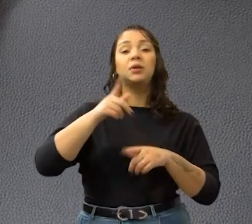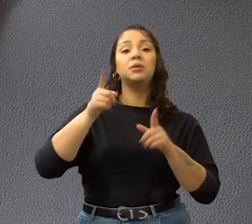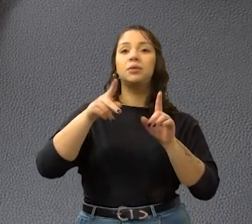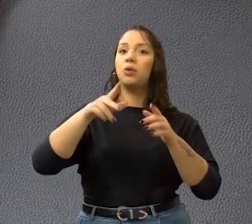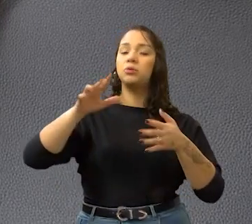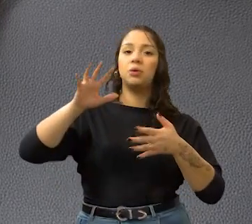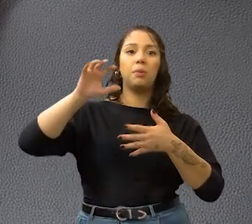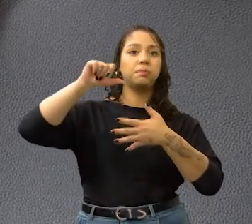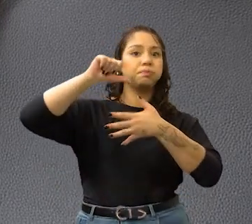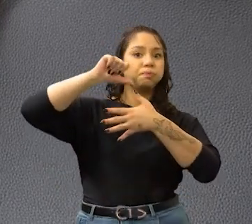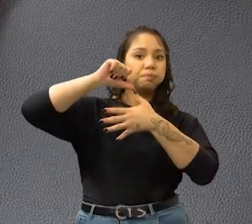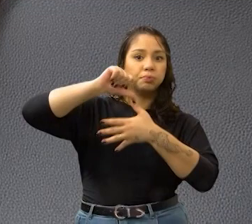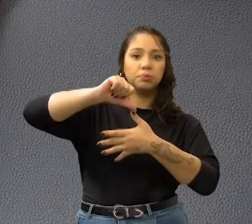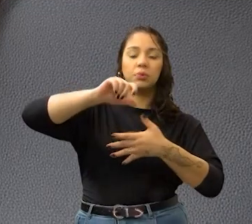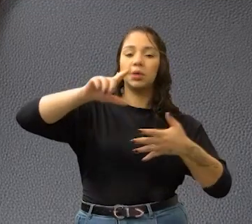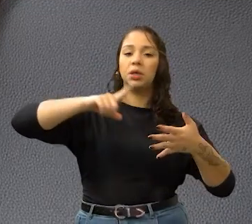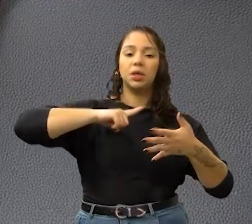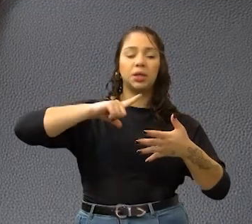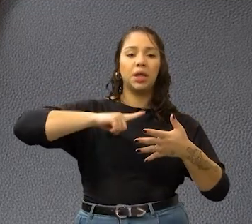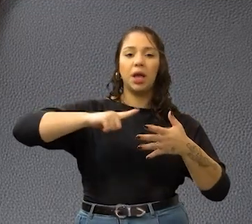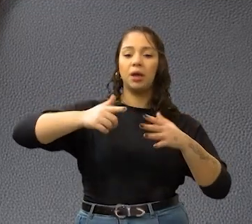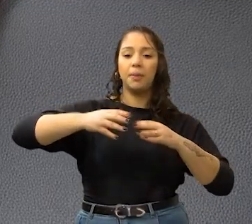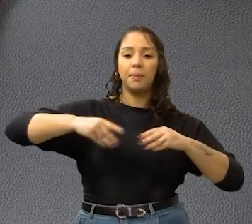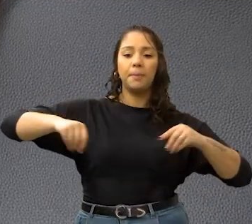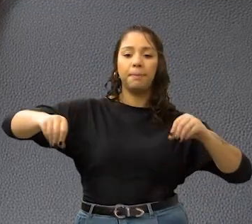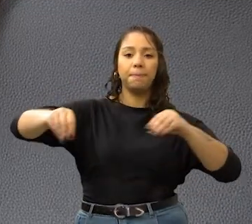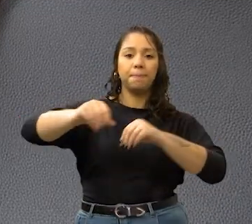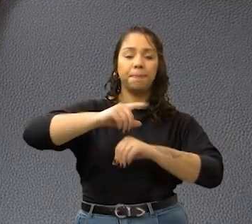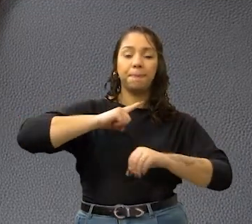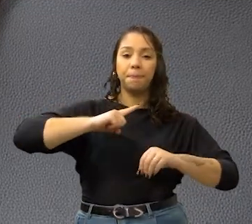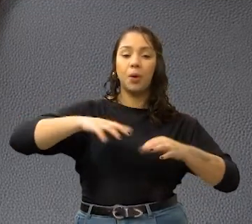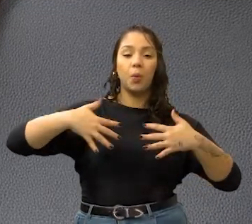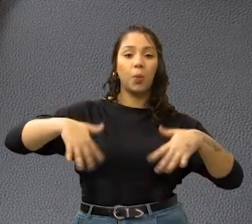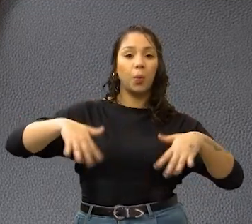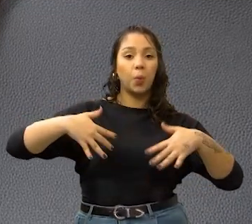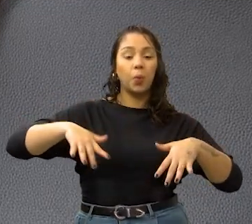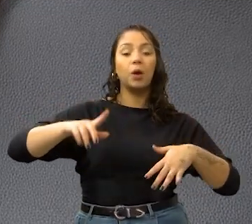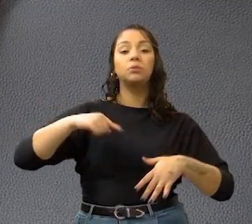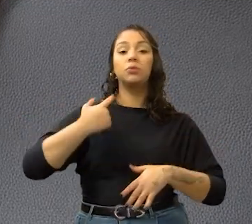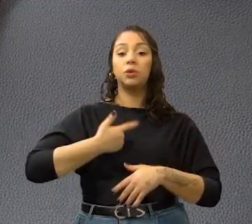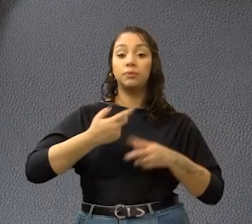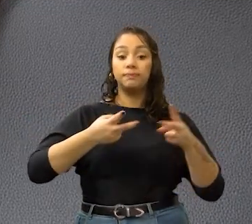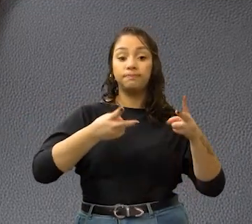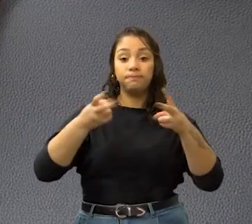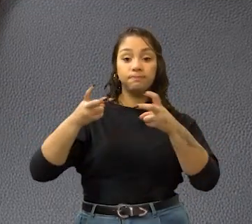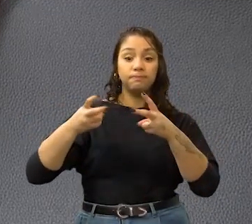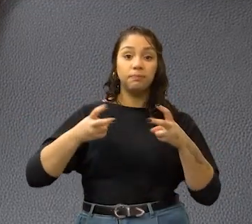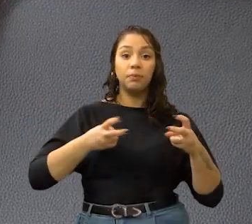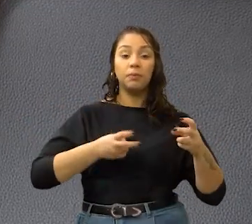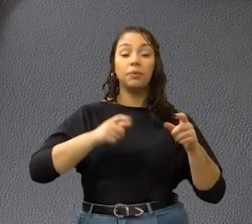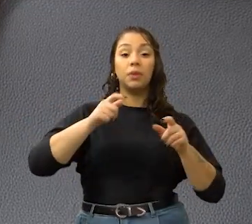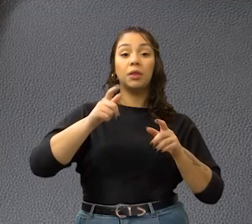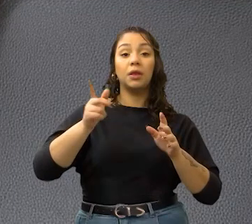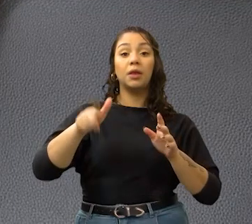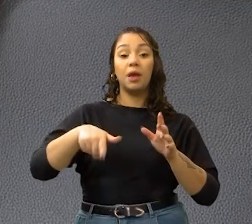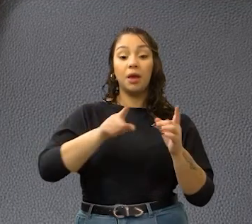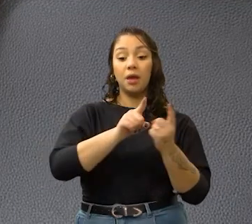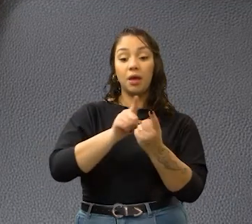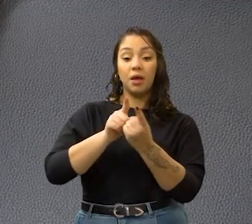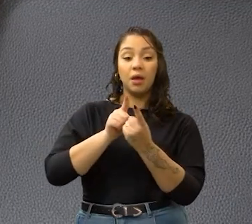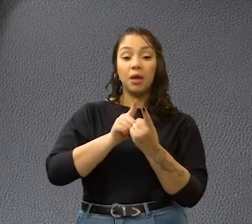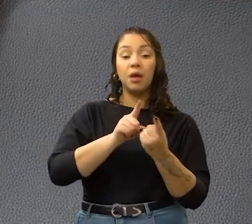país continental, que tem terras muito férteis, né? Cada vez mais a gente vê